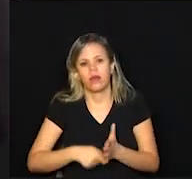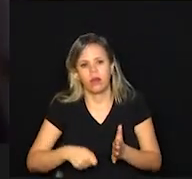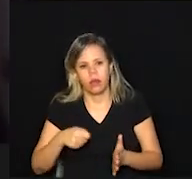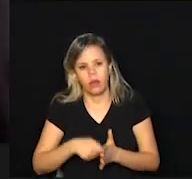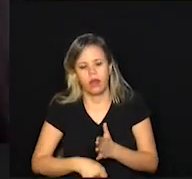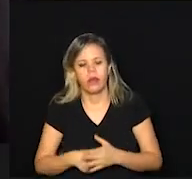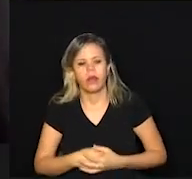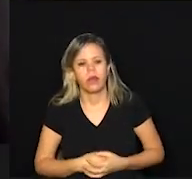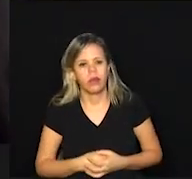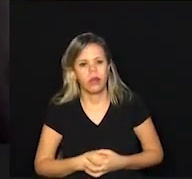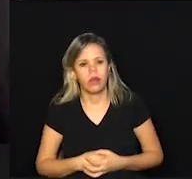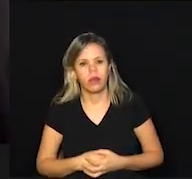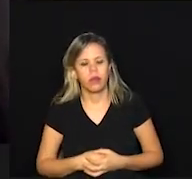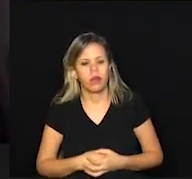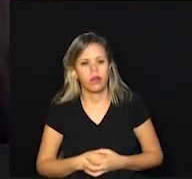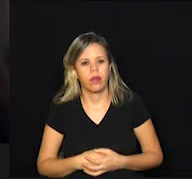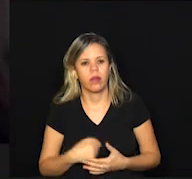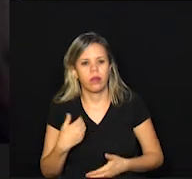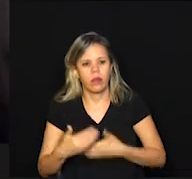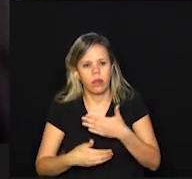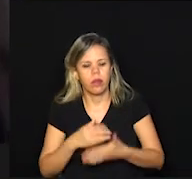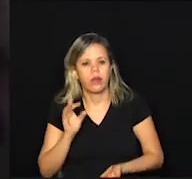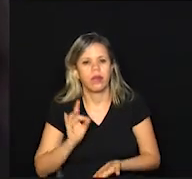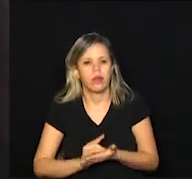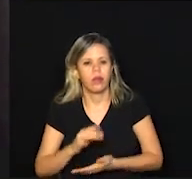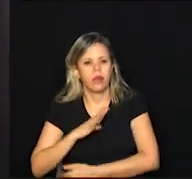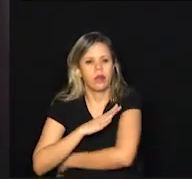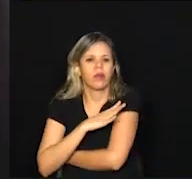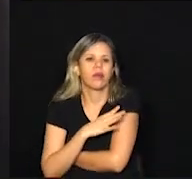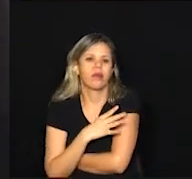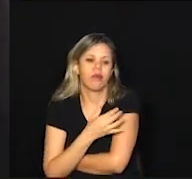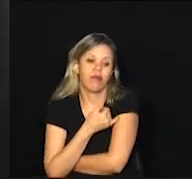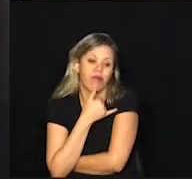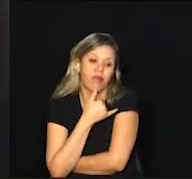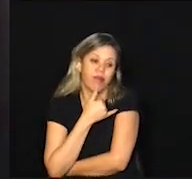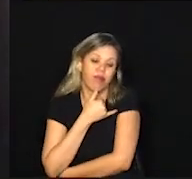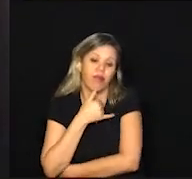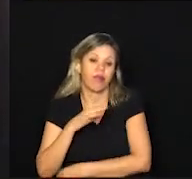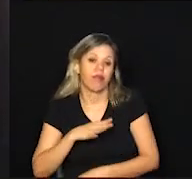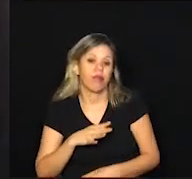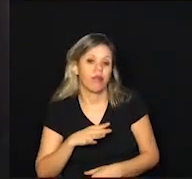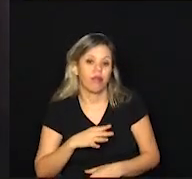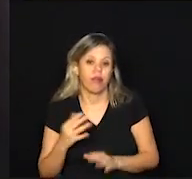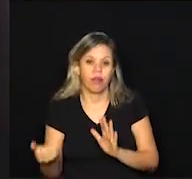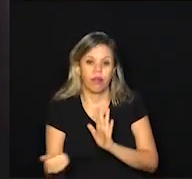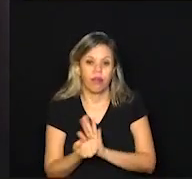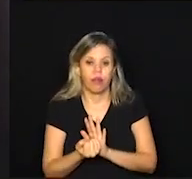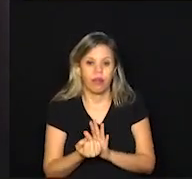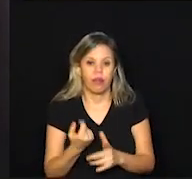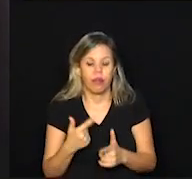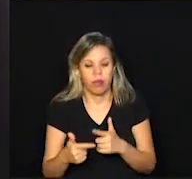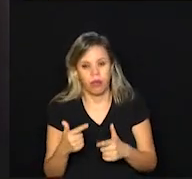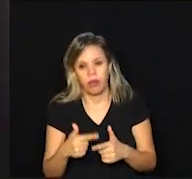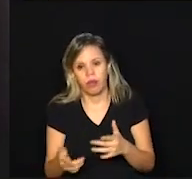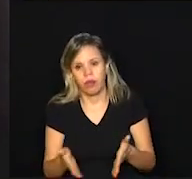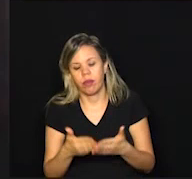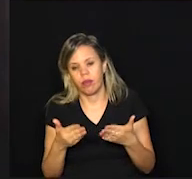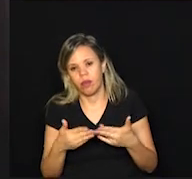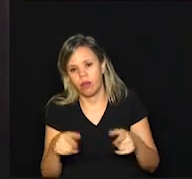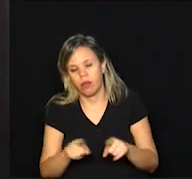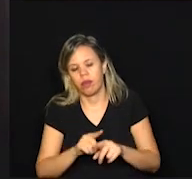né é que vem se consolidando na cidade infelizmente uma cidade é marcada pelas desigualdades